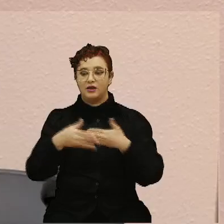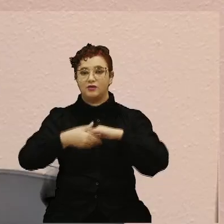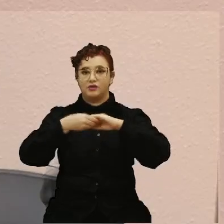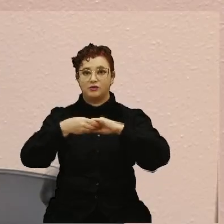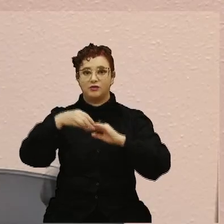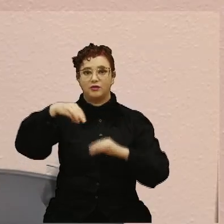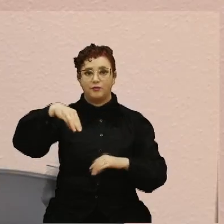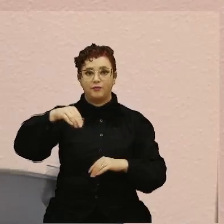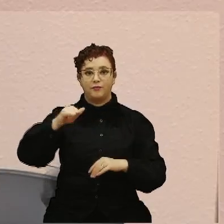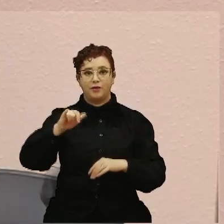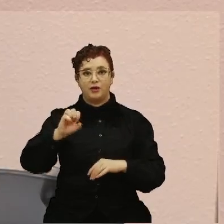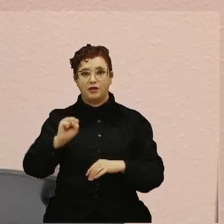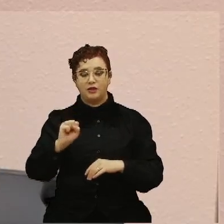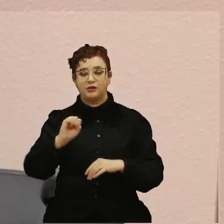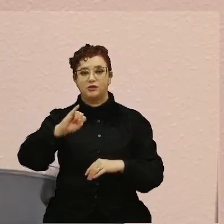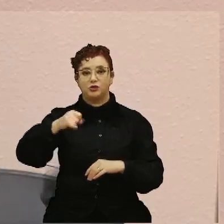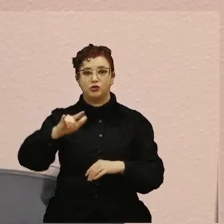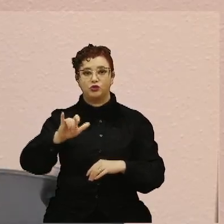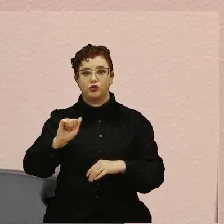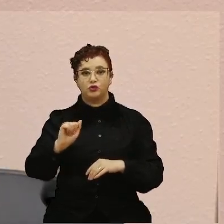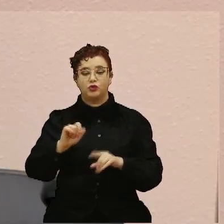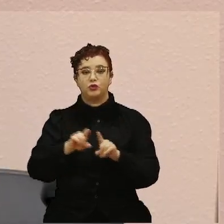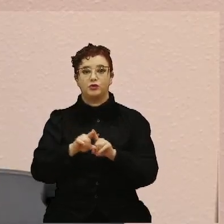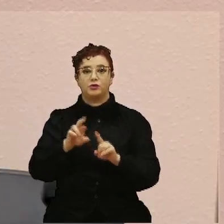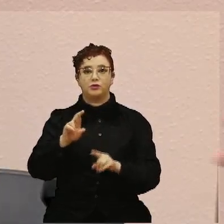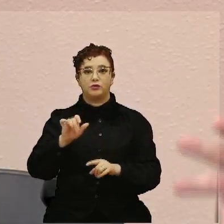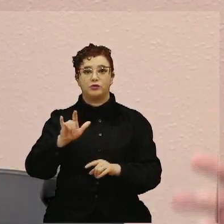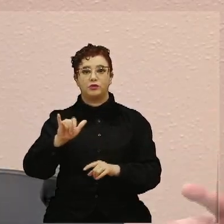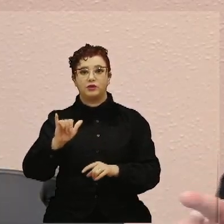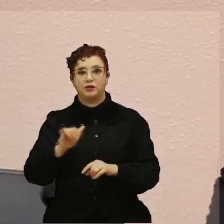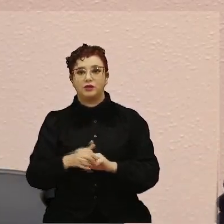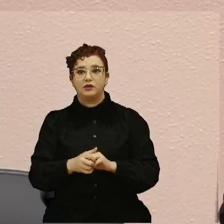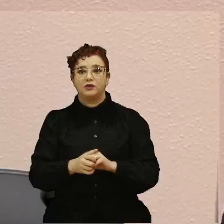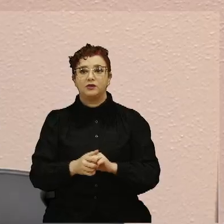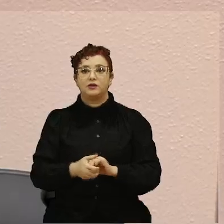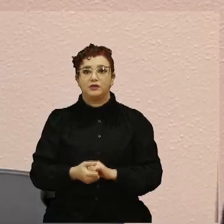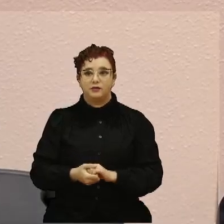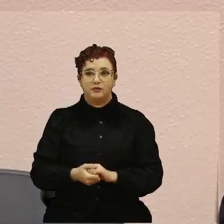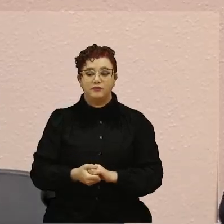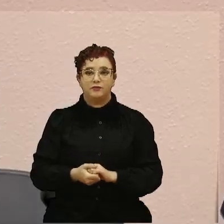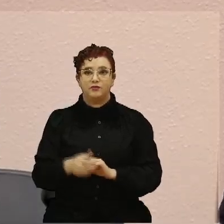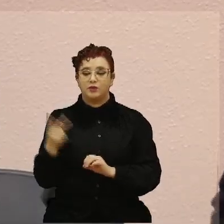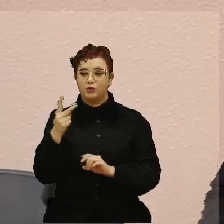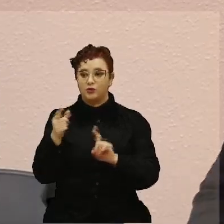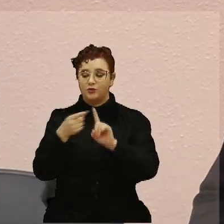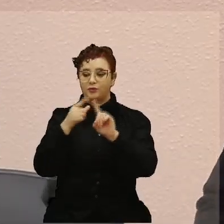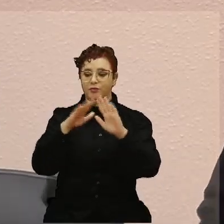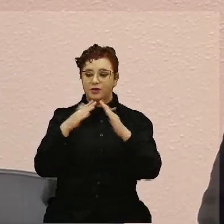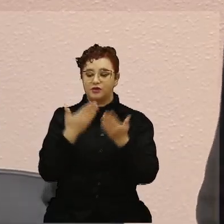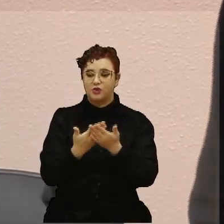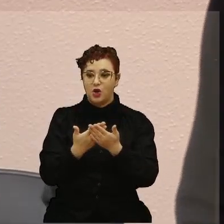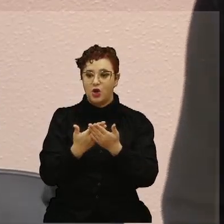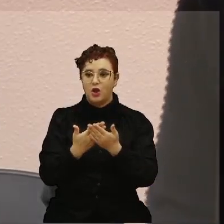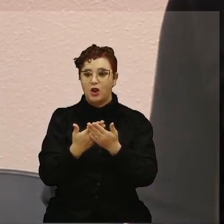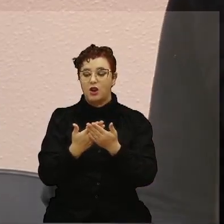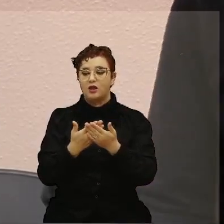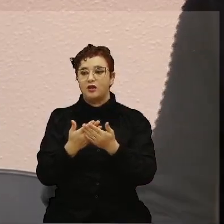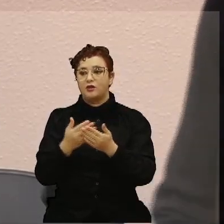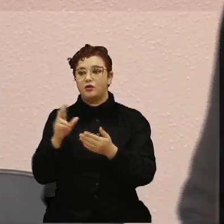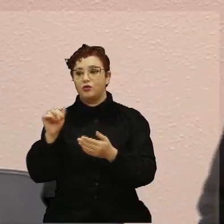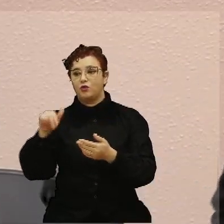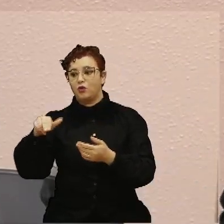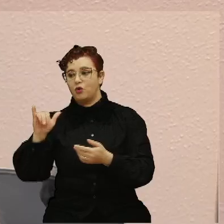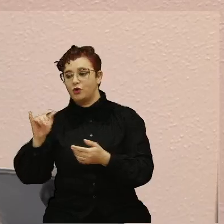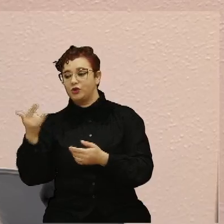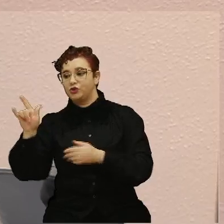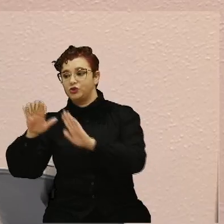Maísa Moraes, a Júlia Vanin e o Rony Sangalete. São de escolas, as duas primeiras da mesma escola e o Rony de outra